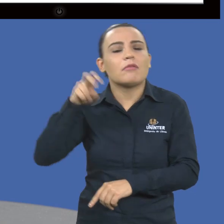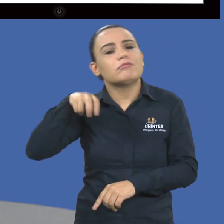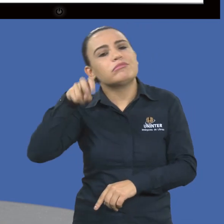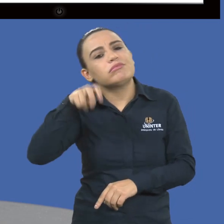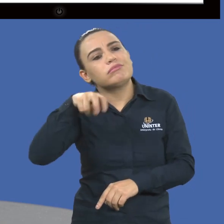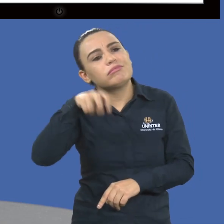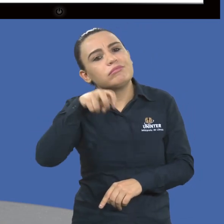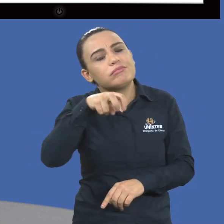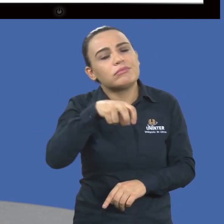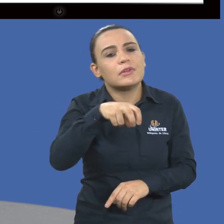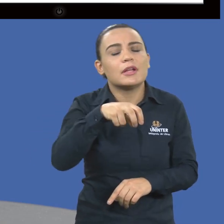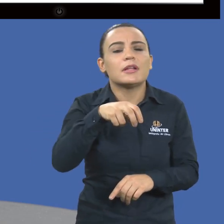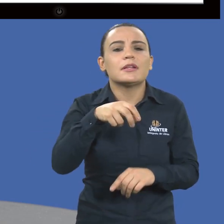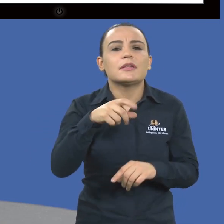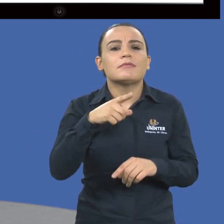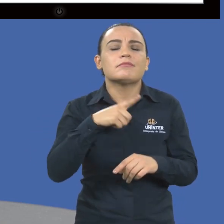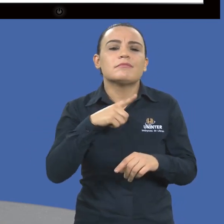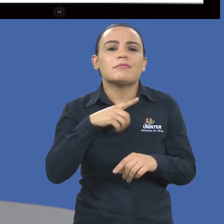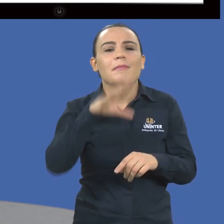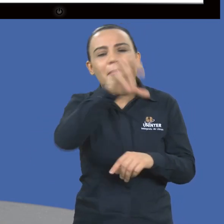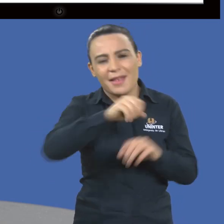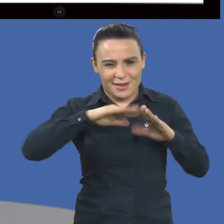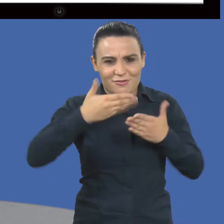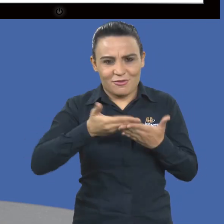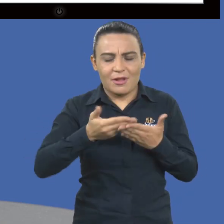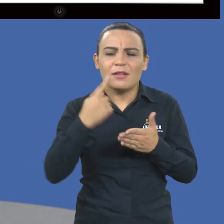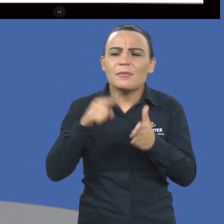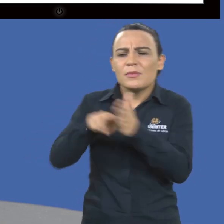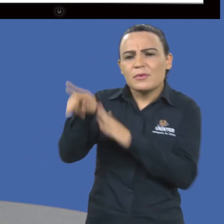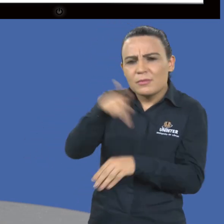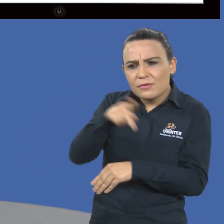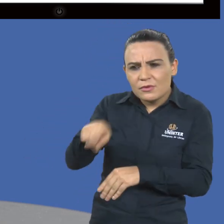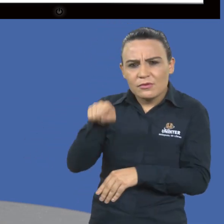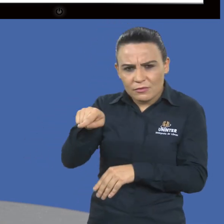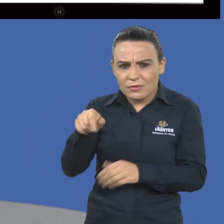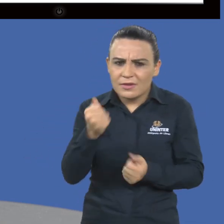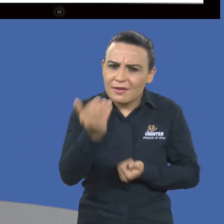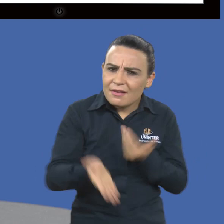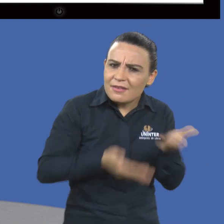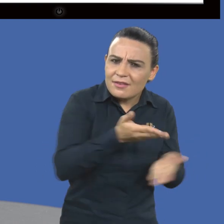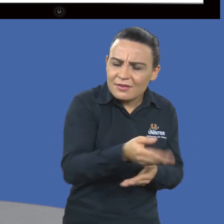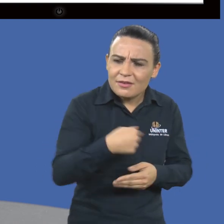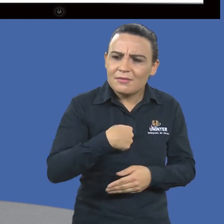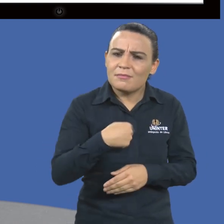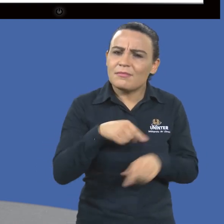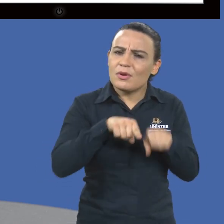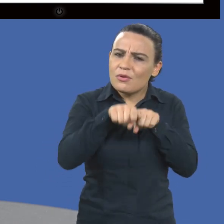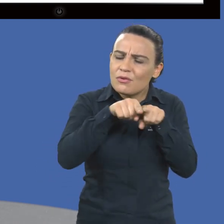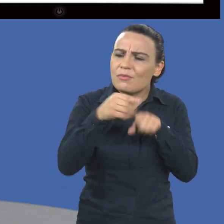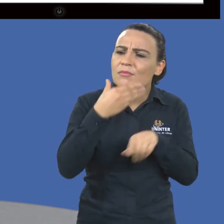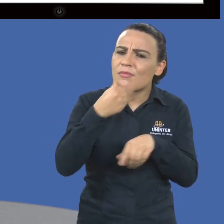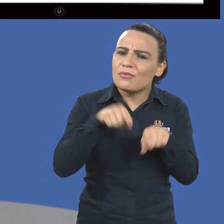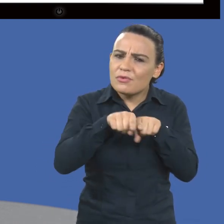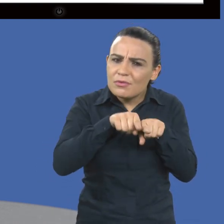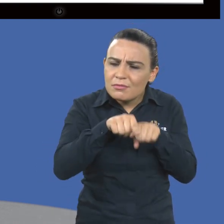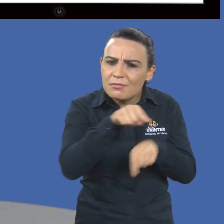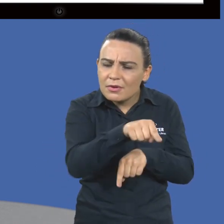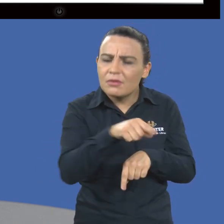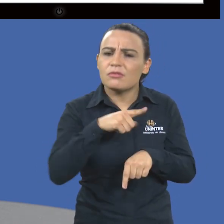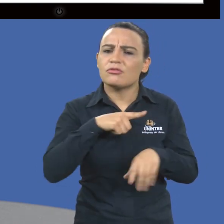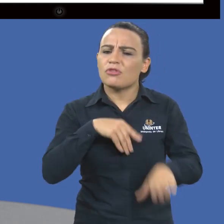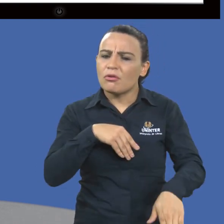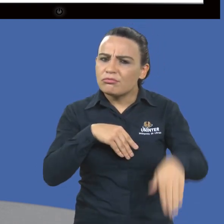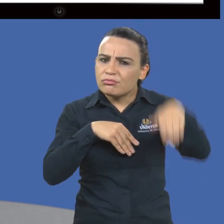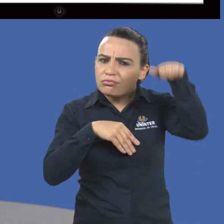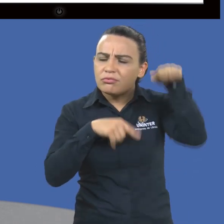buscar o irmãozinho na escola e pergunta para a professora: professora, você atende tão bem o meu